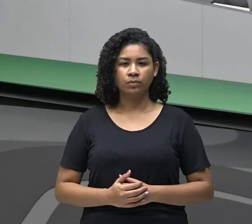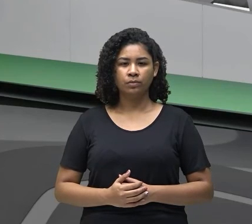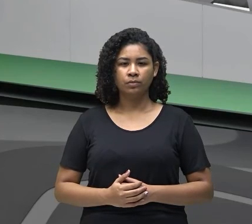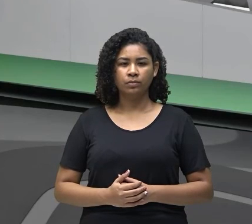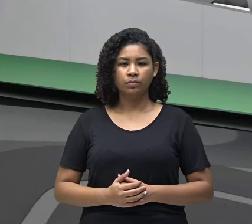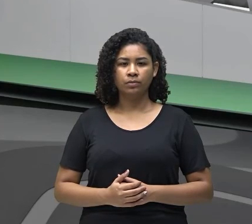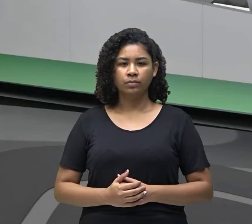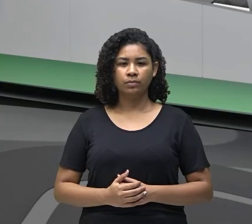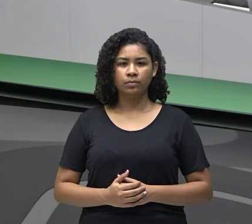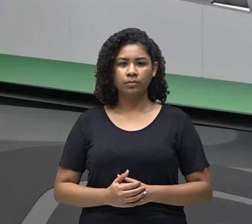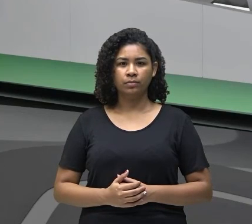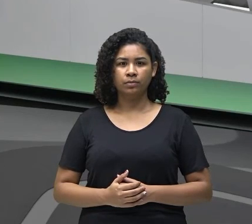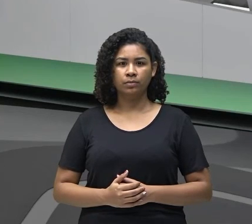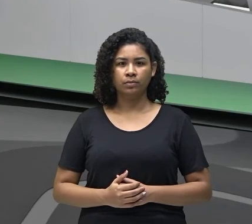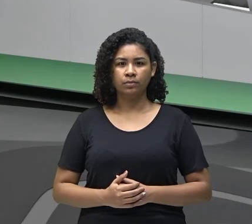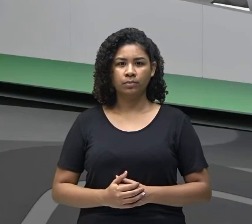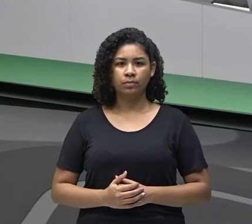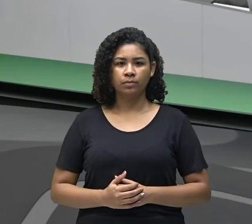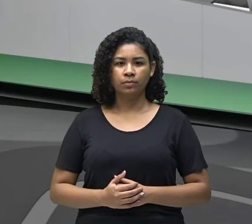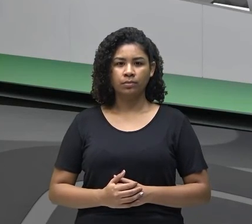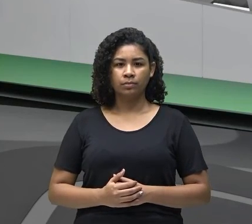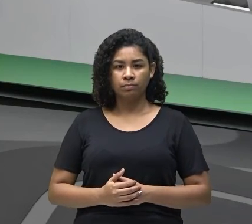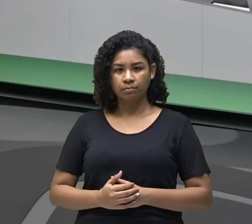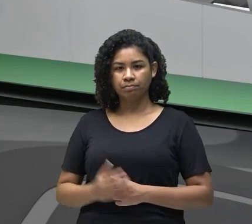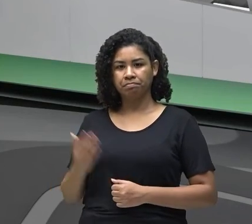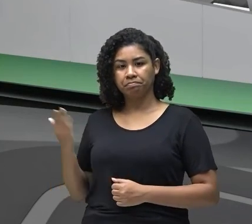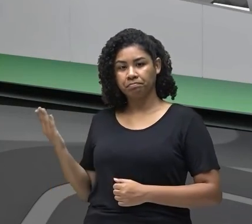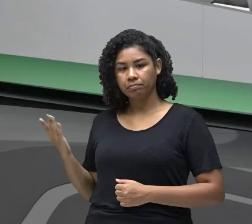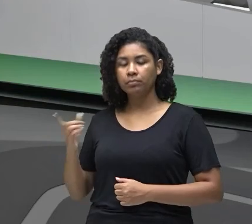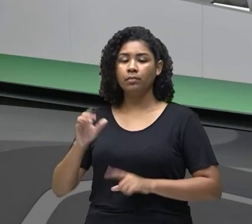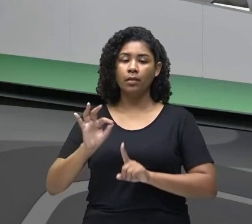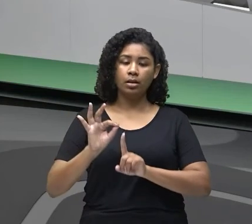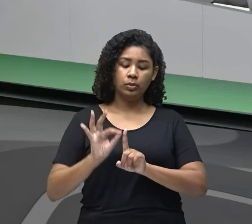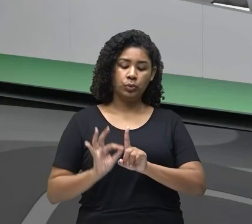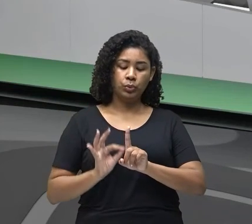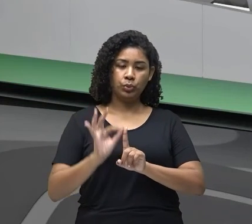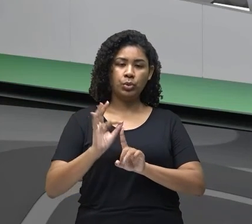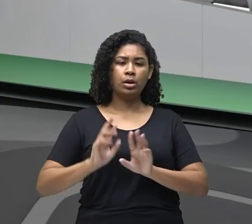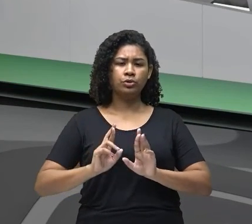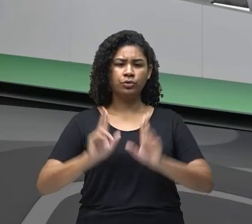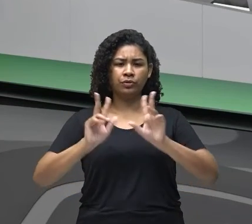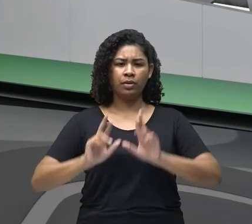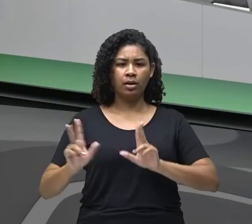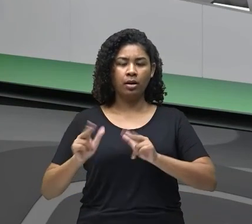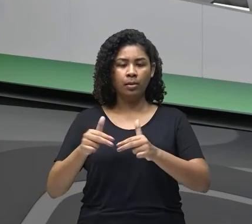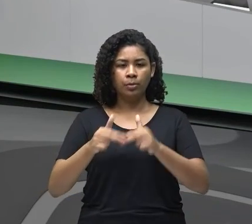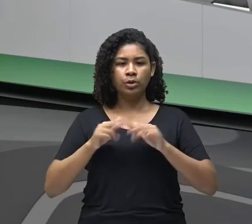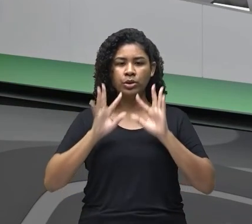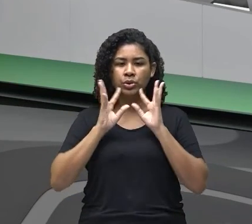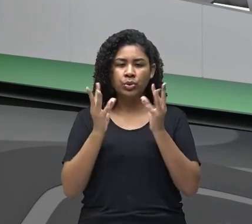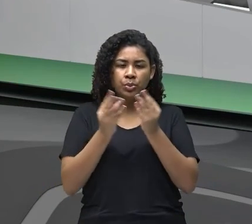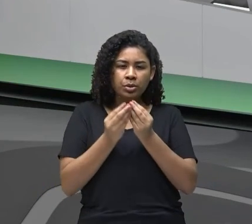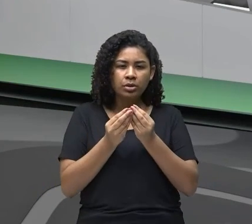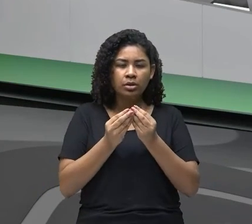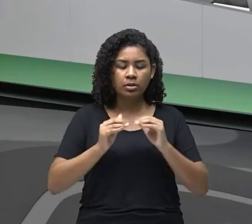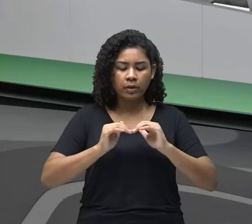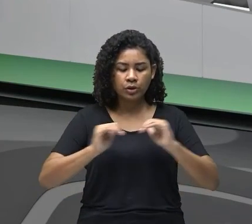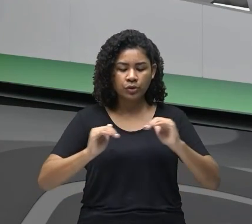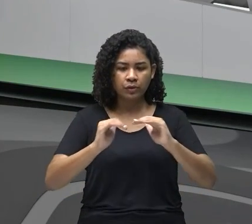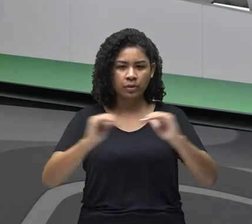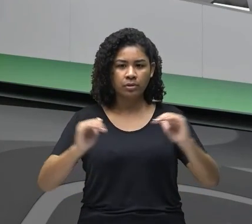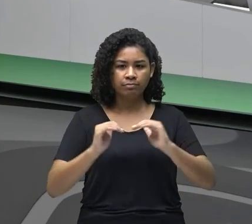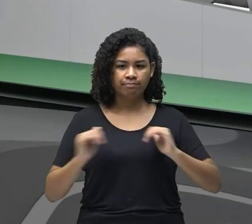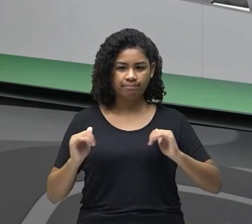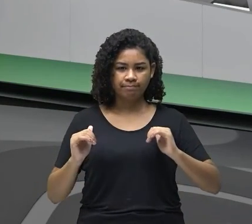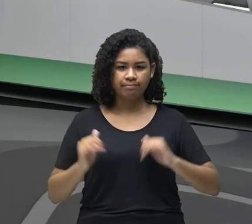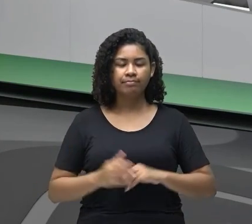Aqui, ó. E aí, diferentes temperaturas que vão dividindo esses derivados, tá? Como eu falei para vocês,